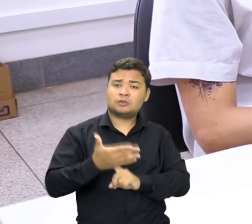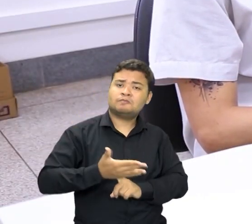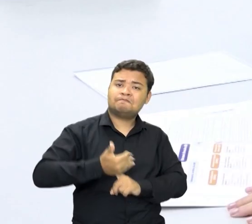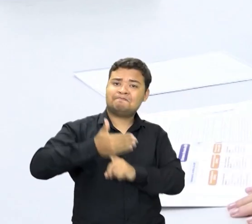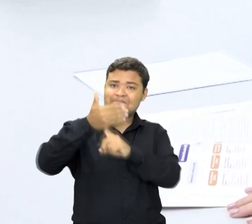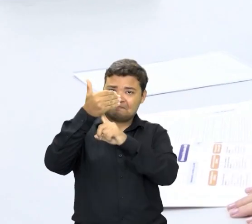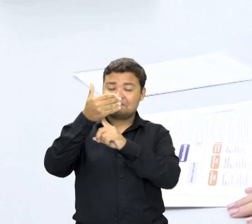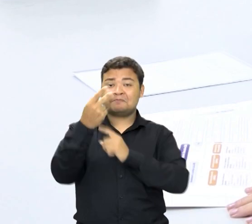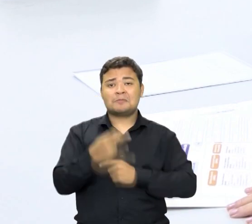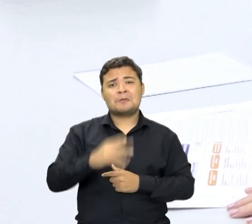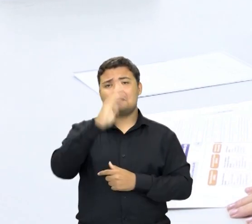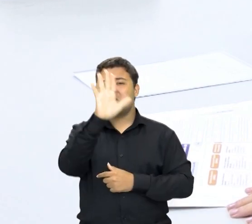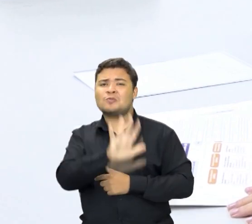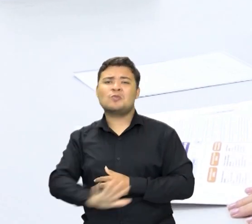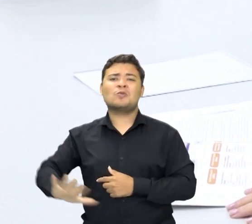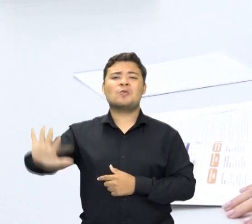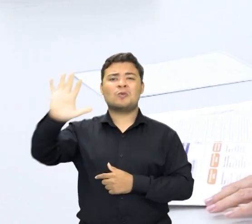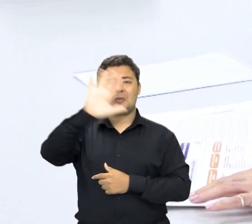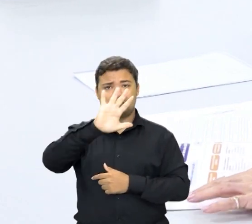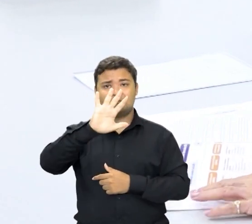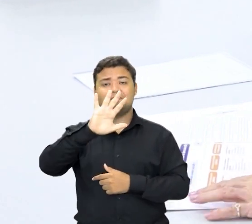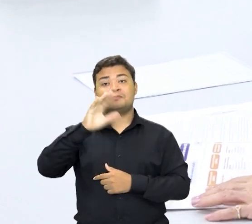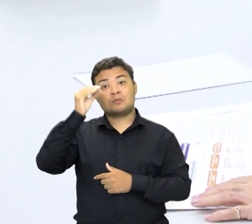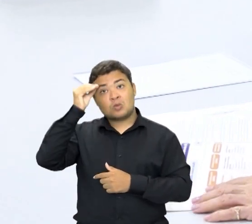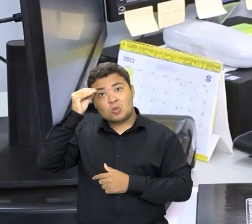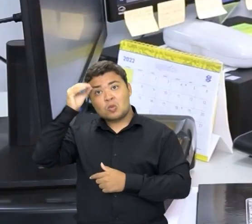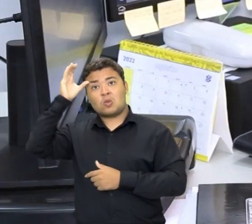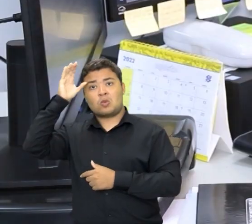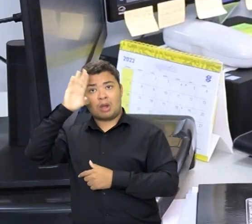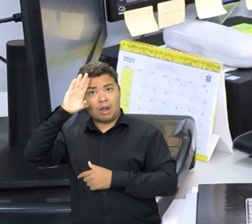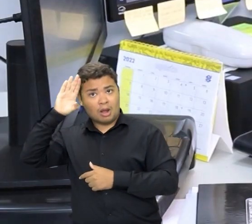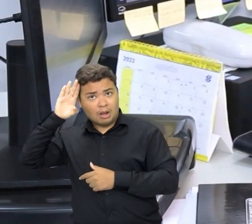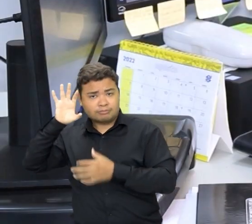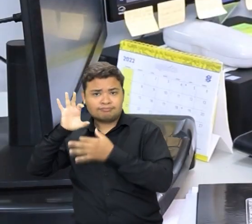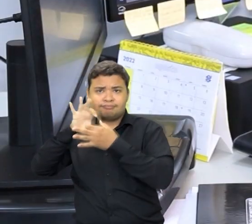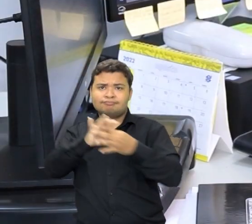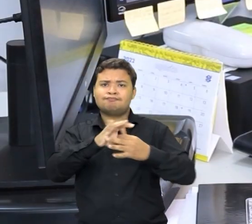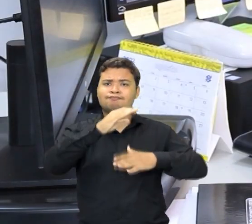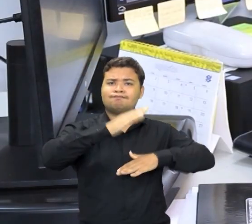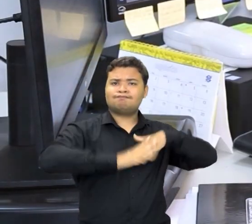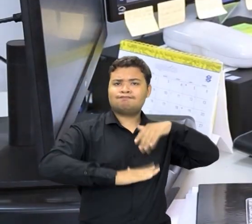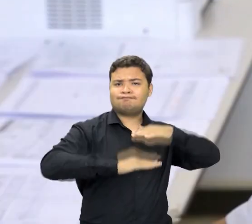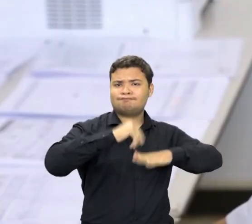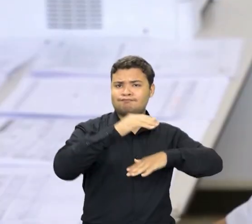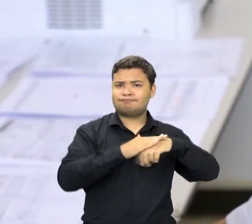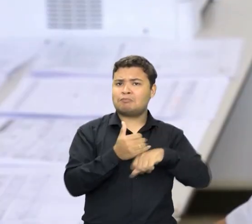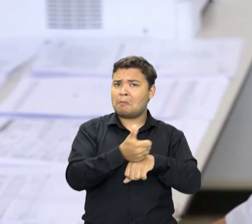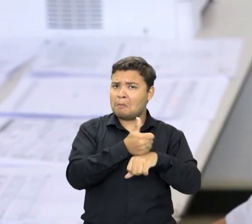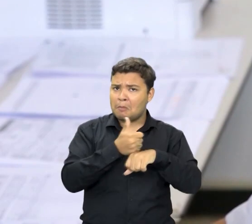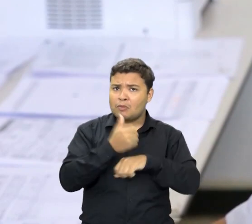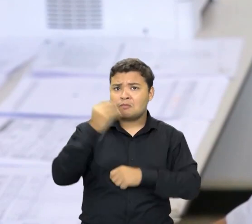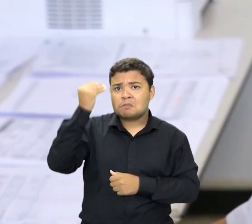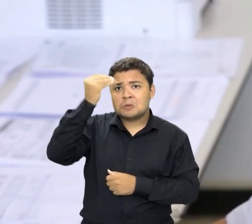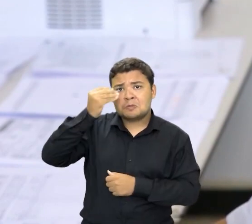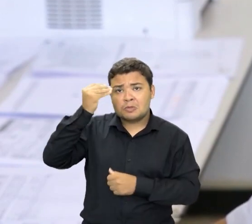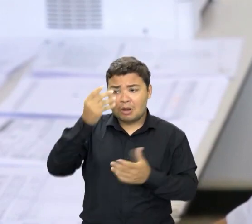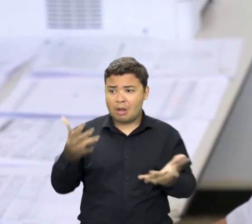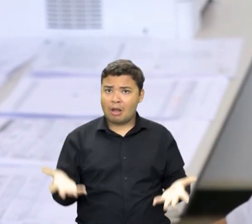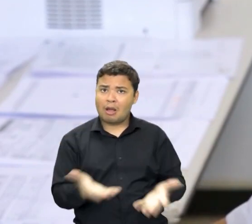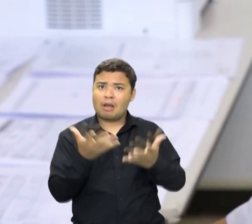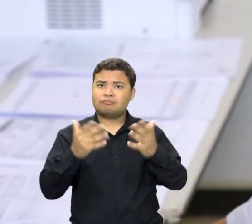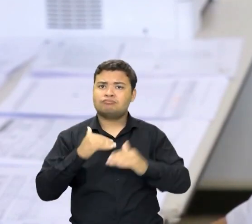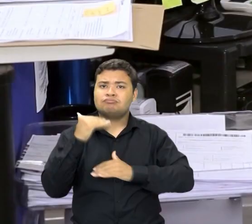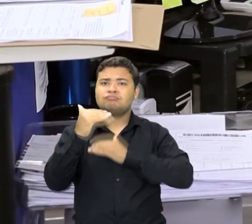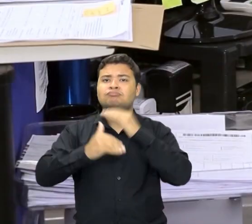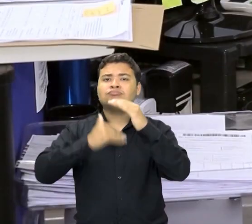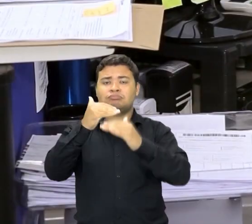o desenvolvimento institucional e inovação tecnológica. Ela atua como um verdadeiro escritório de negócios em apoio